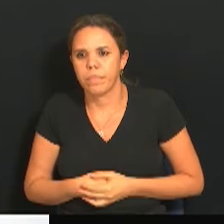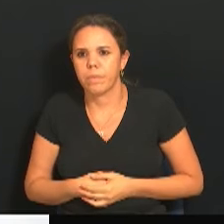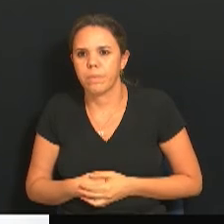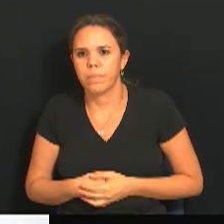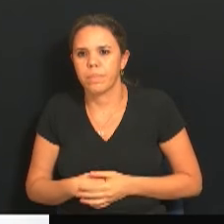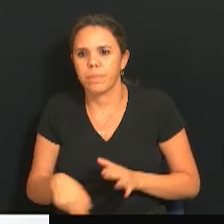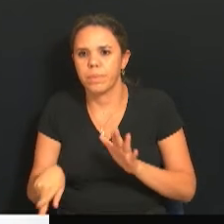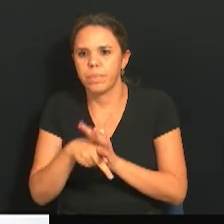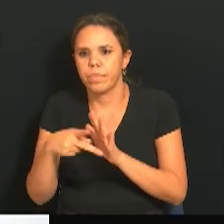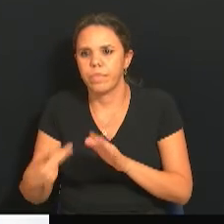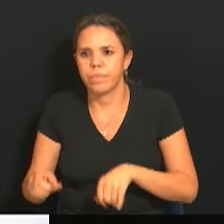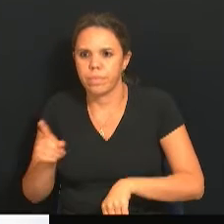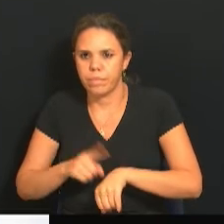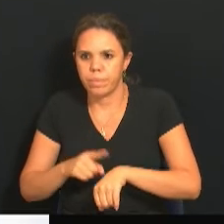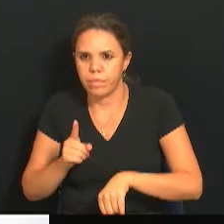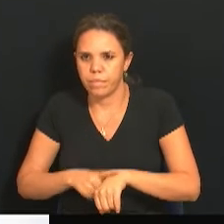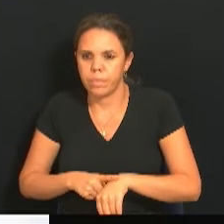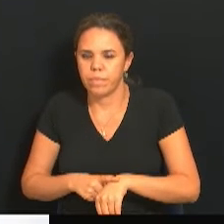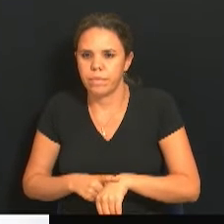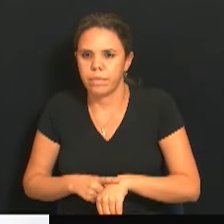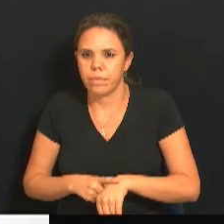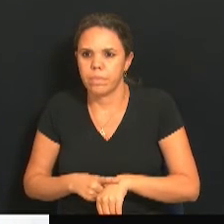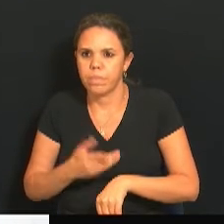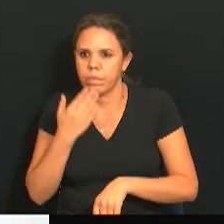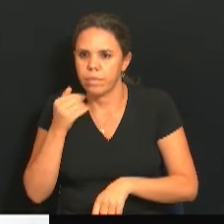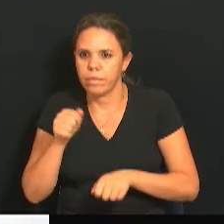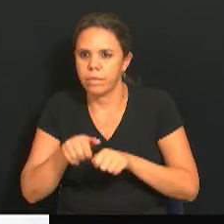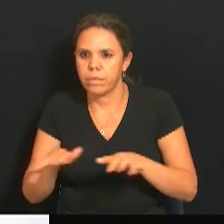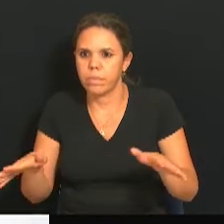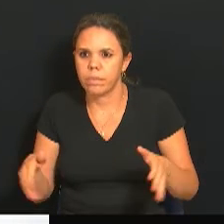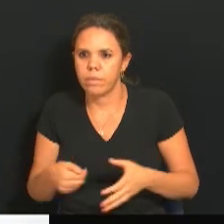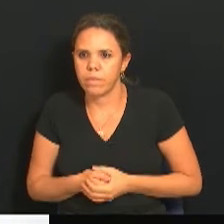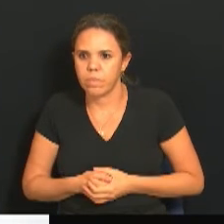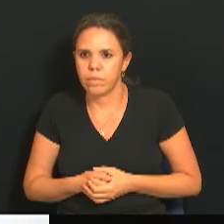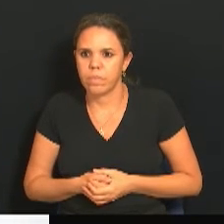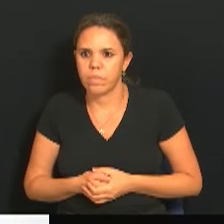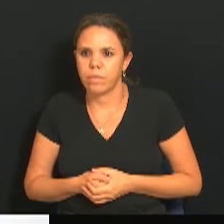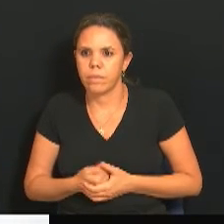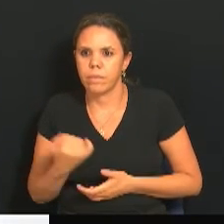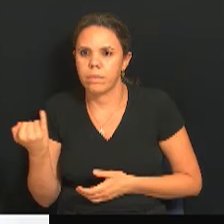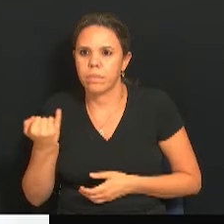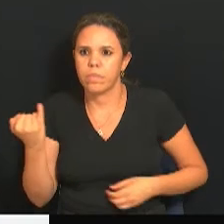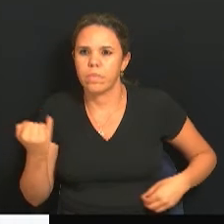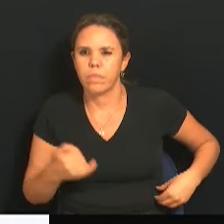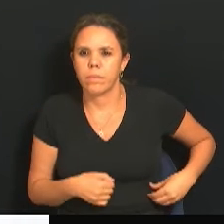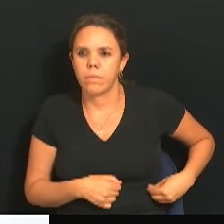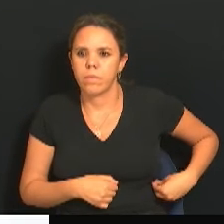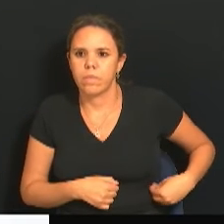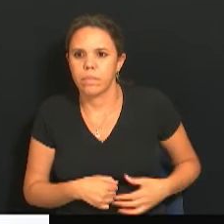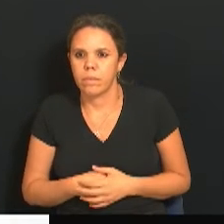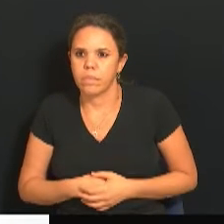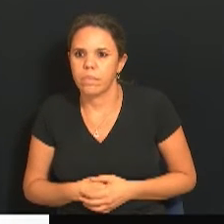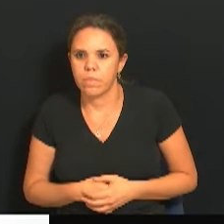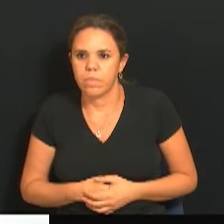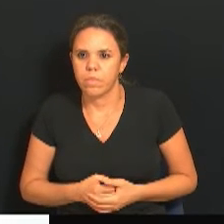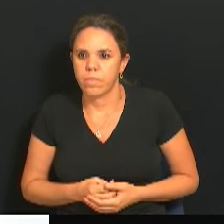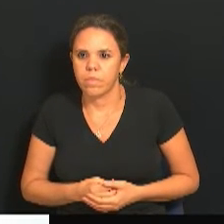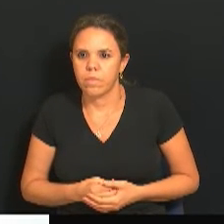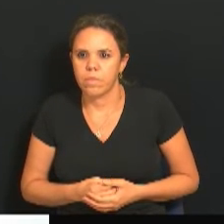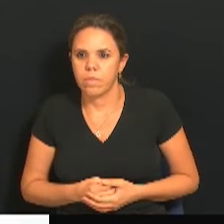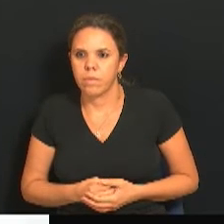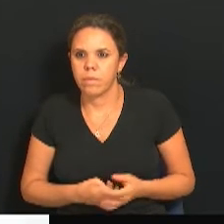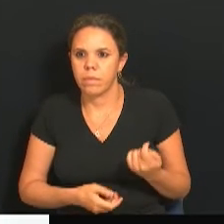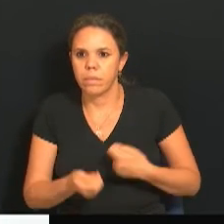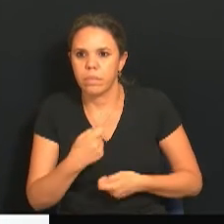especificamente esse momento da distribuição do alimento. É bastante importante. Esse viés que a